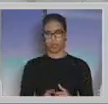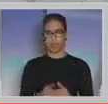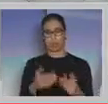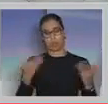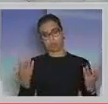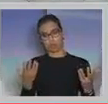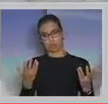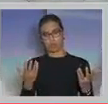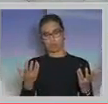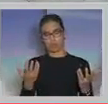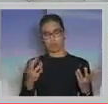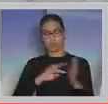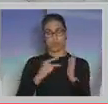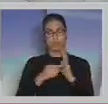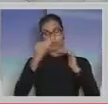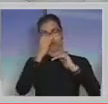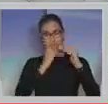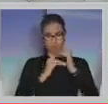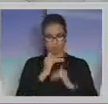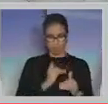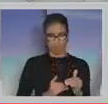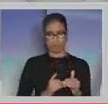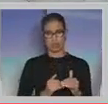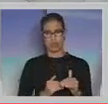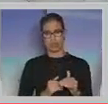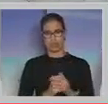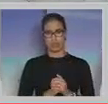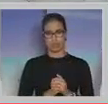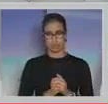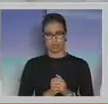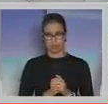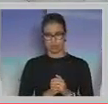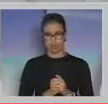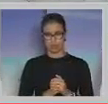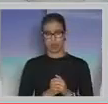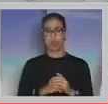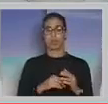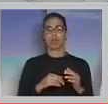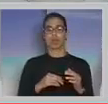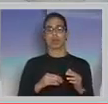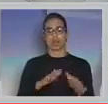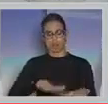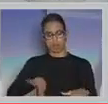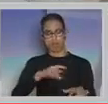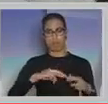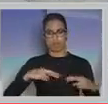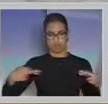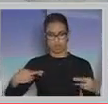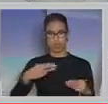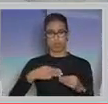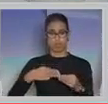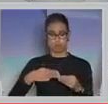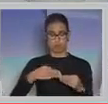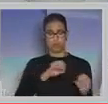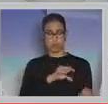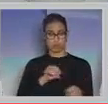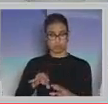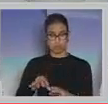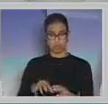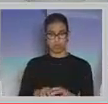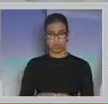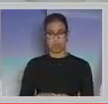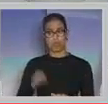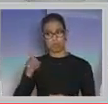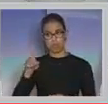vai degradar vai destruir para ir precarizar também a rede Municipal de Ensino como ele já está